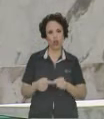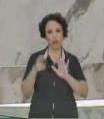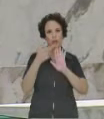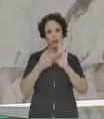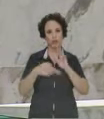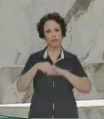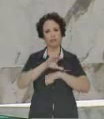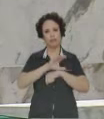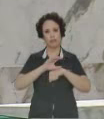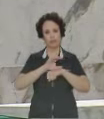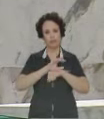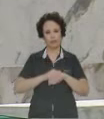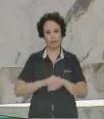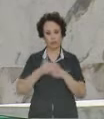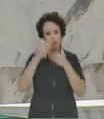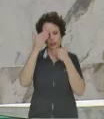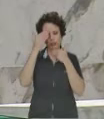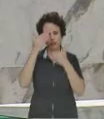obrigado